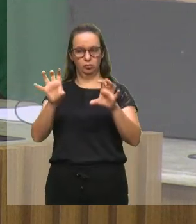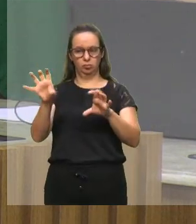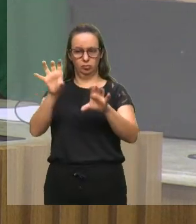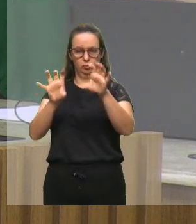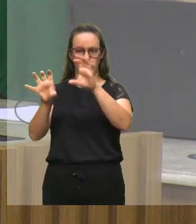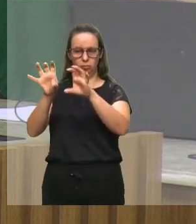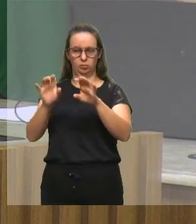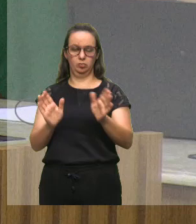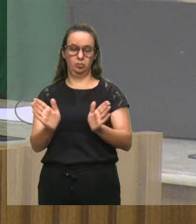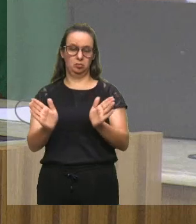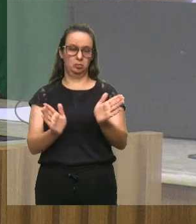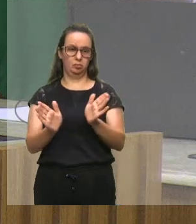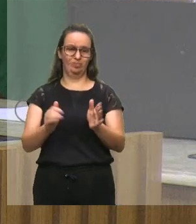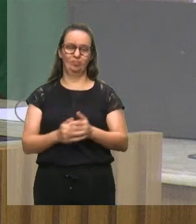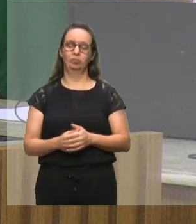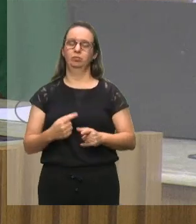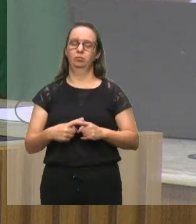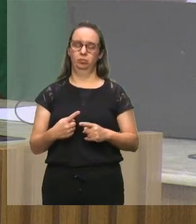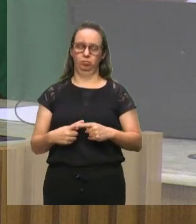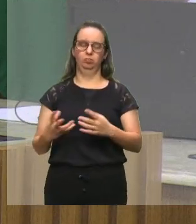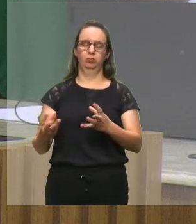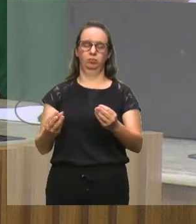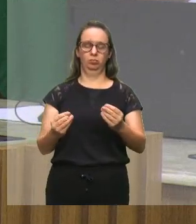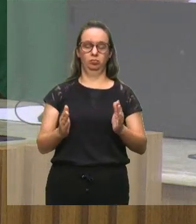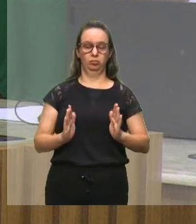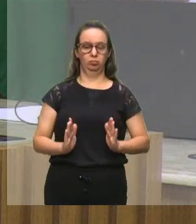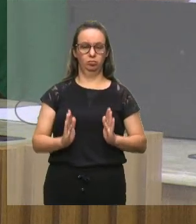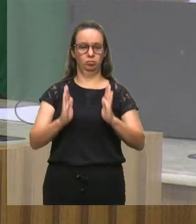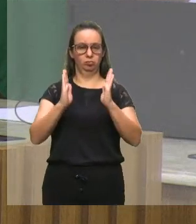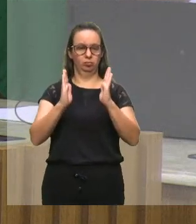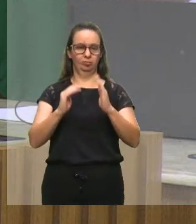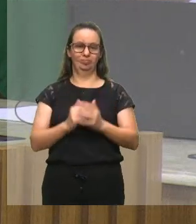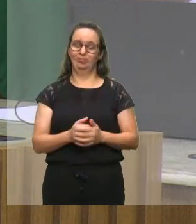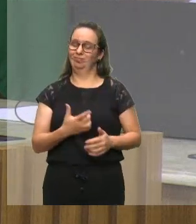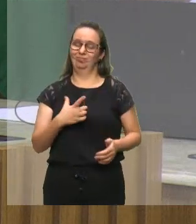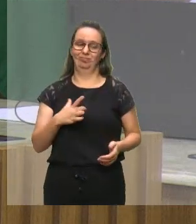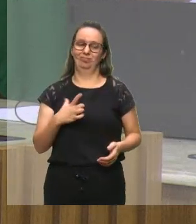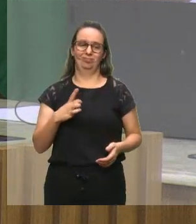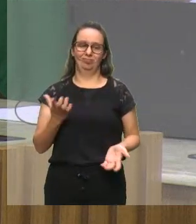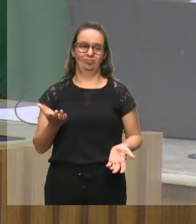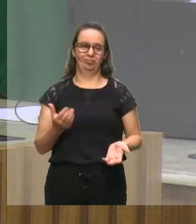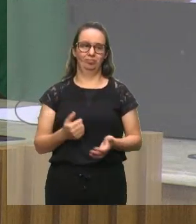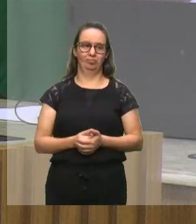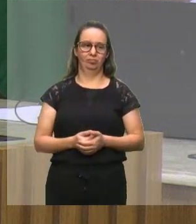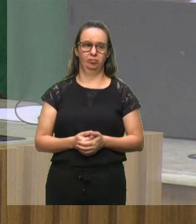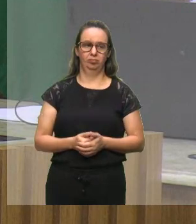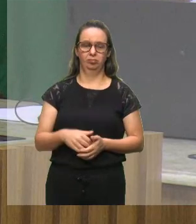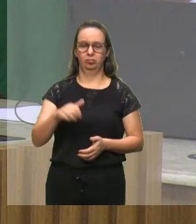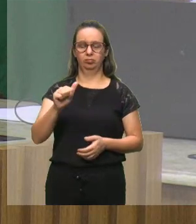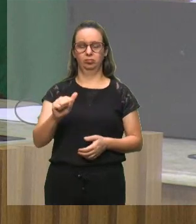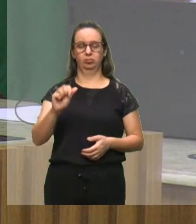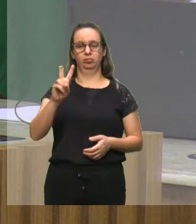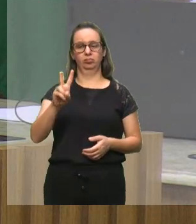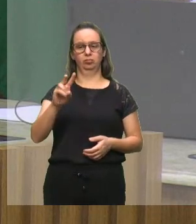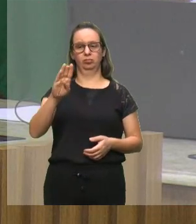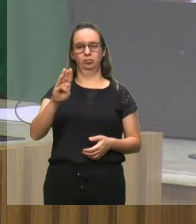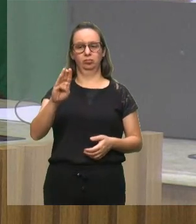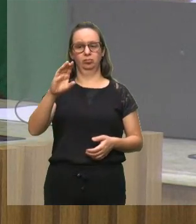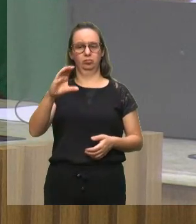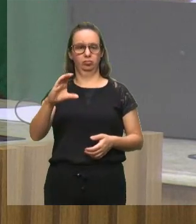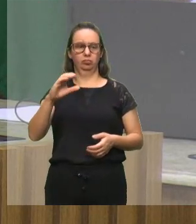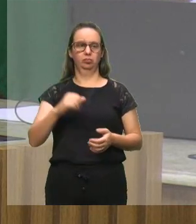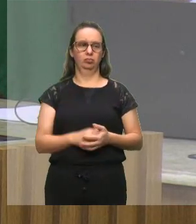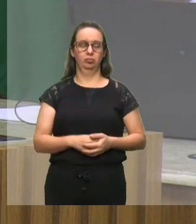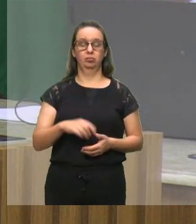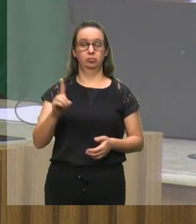acessibilidade. Muitos prédios, inclusive a prefeitura, até pouco tempo não tinham sequer AVCB, que é auto de vistoria do